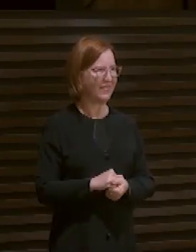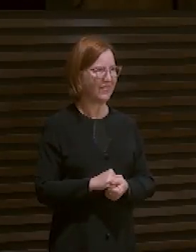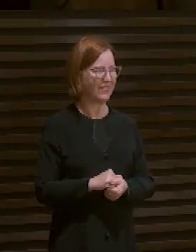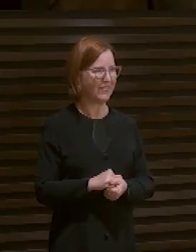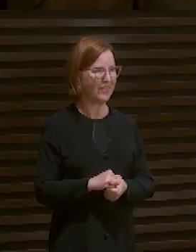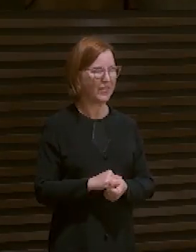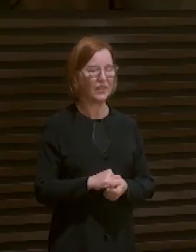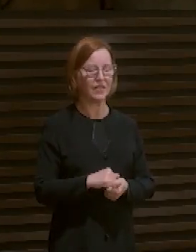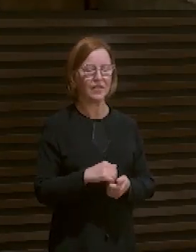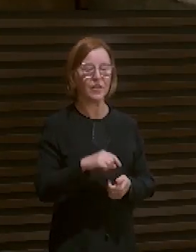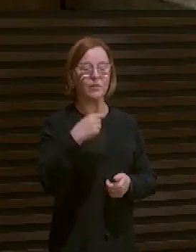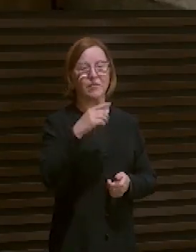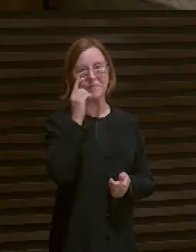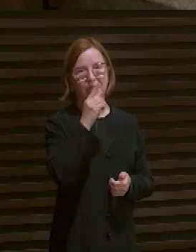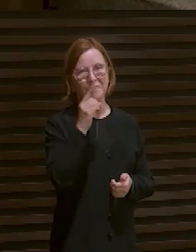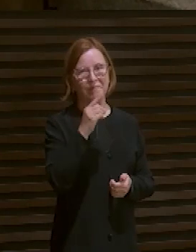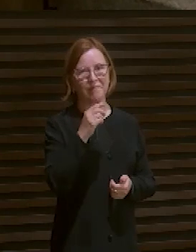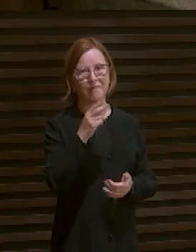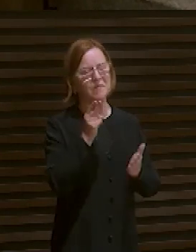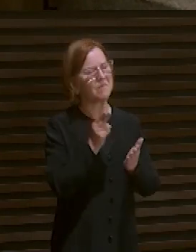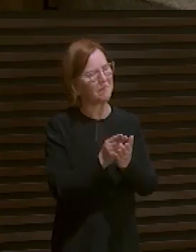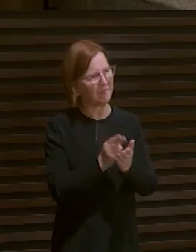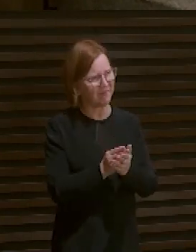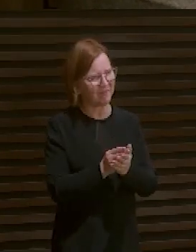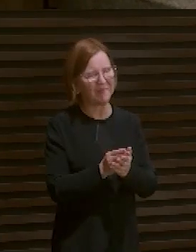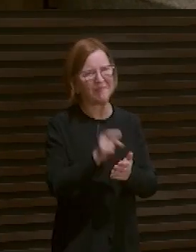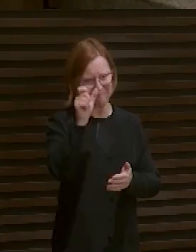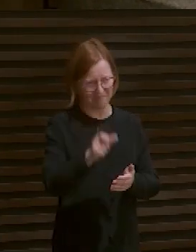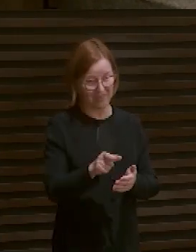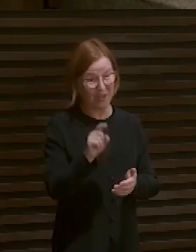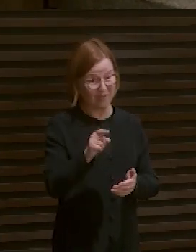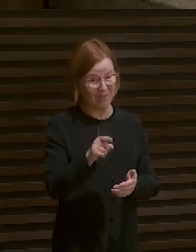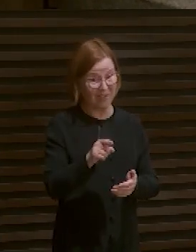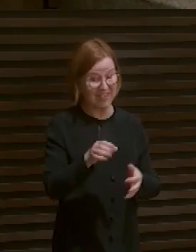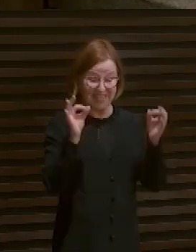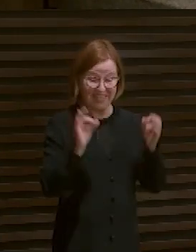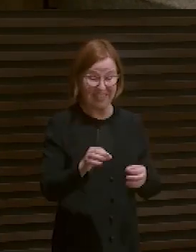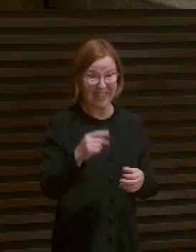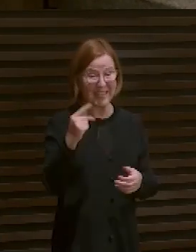Domingo seguinte, mesma pessoa. Você tem certeza do seu novo nascimento?